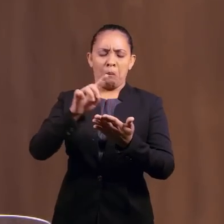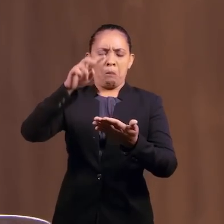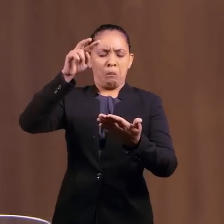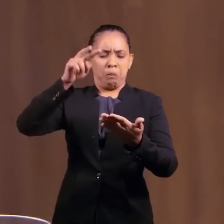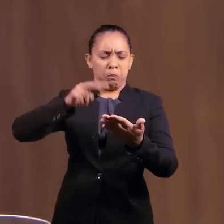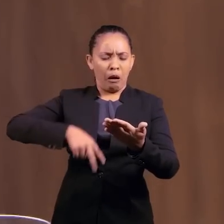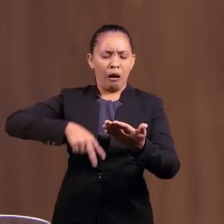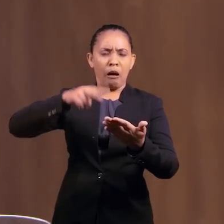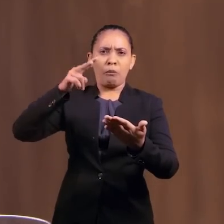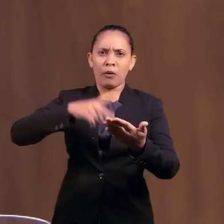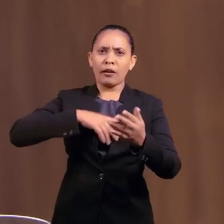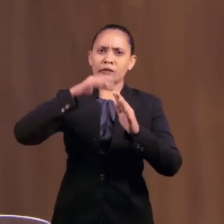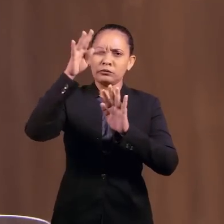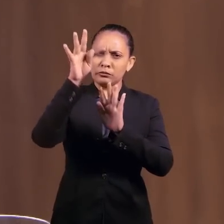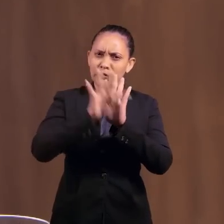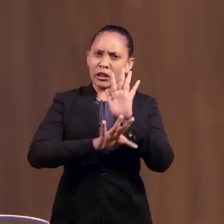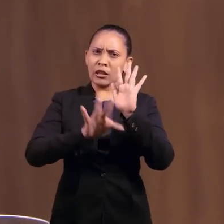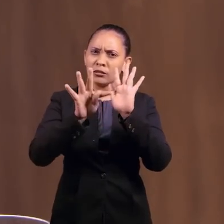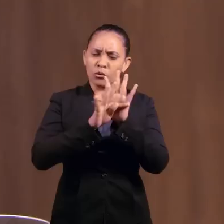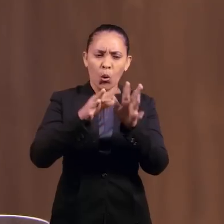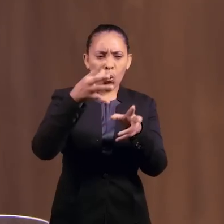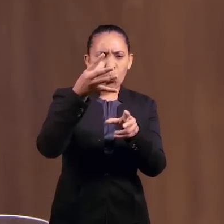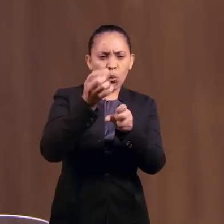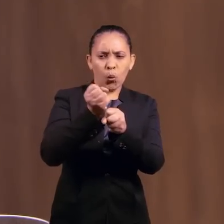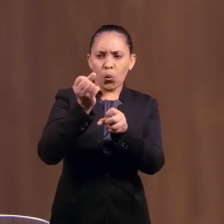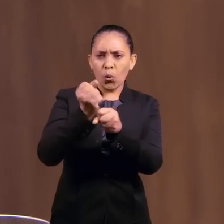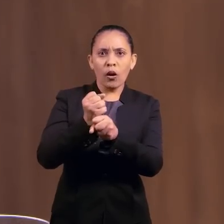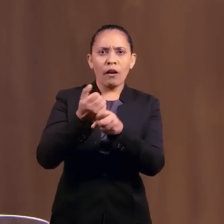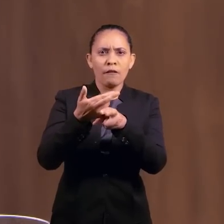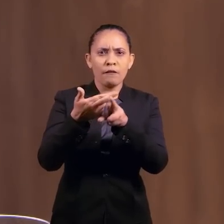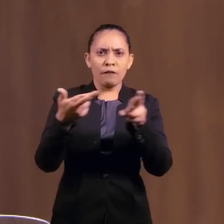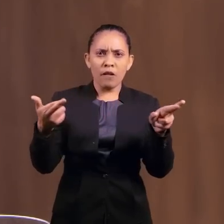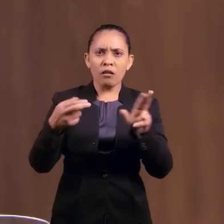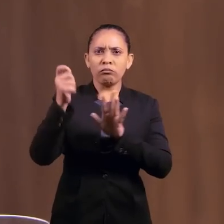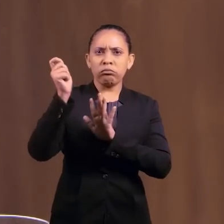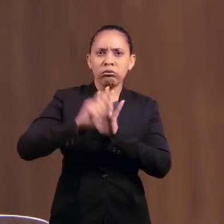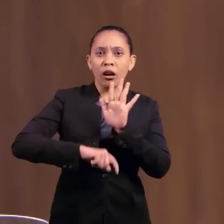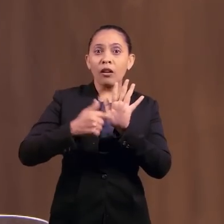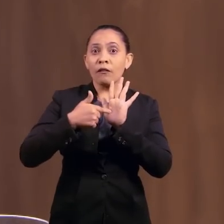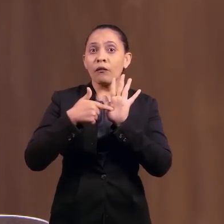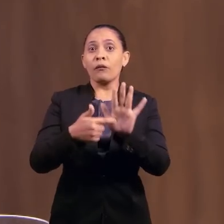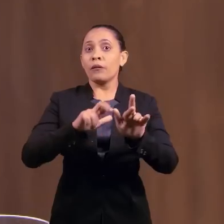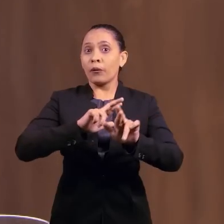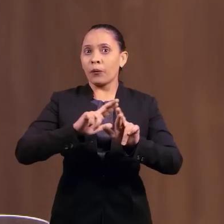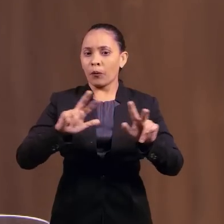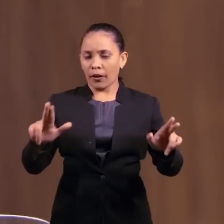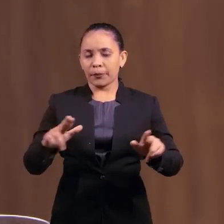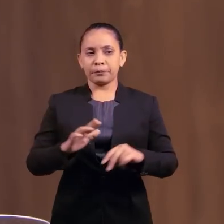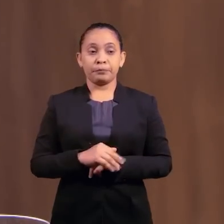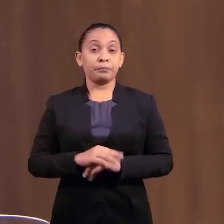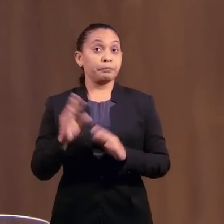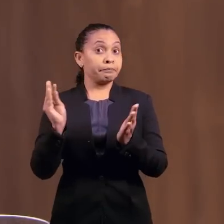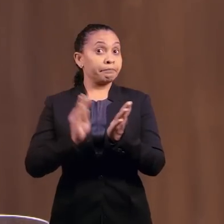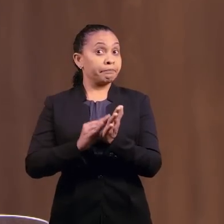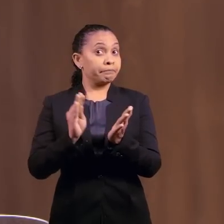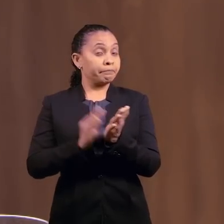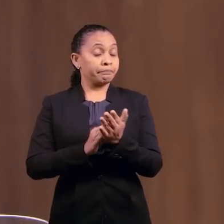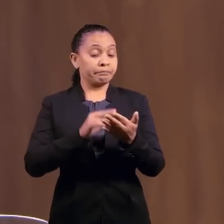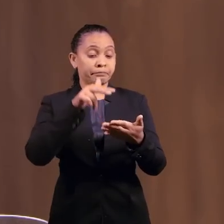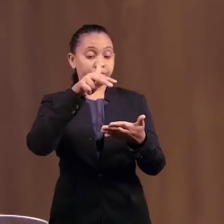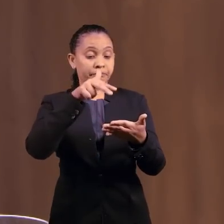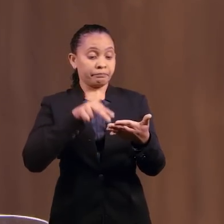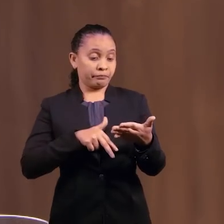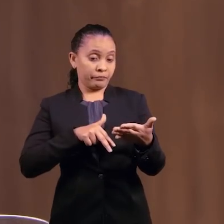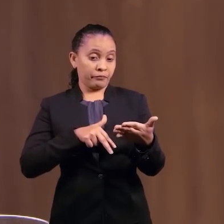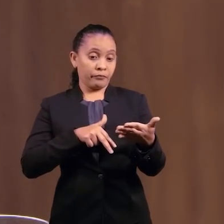e produzem texto, produzem resultado. Então, você vai verificar que, por falta de ler,